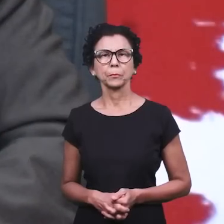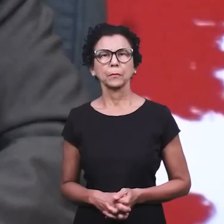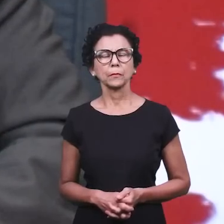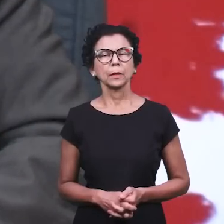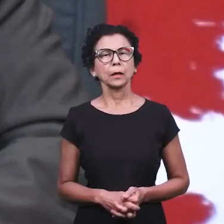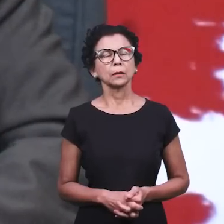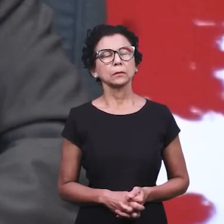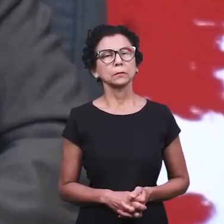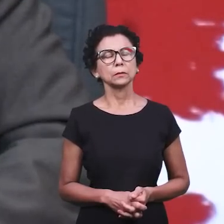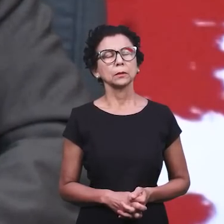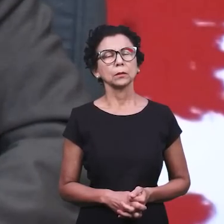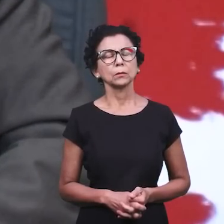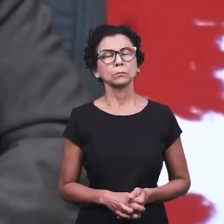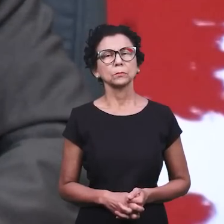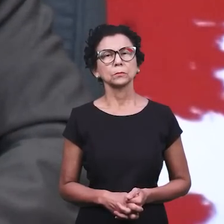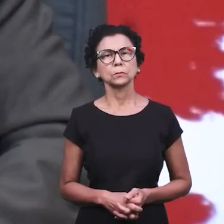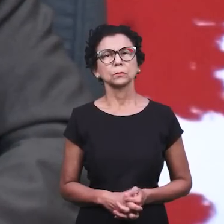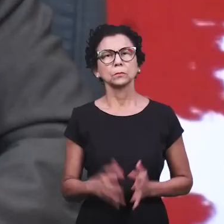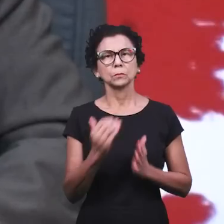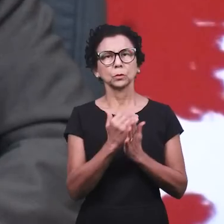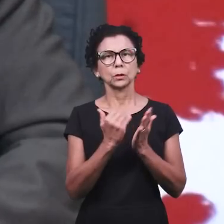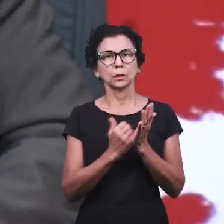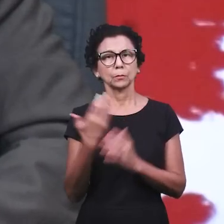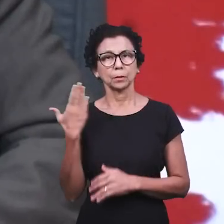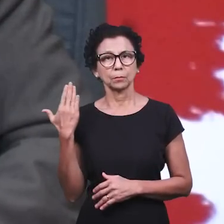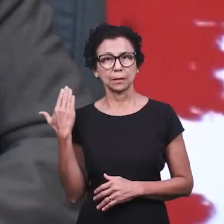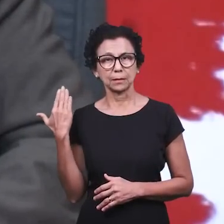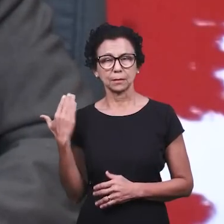Então nós falamos nas outras oportunidades,